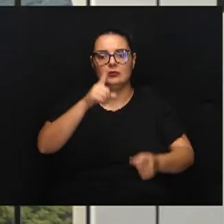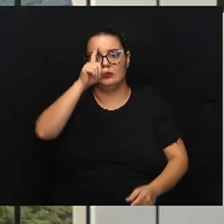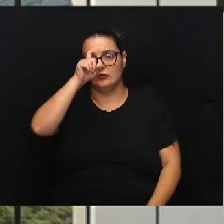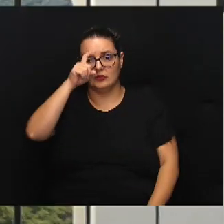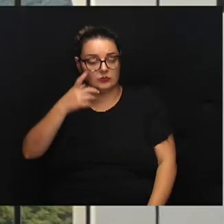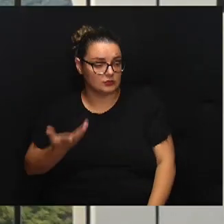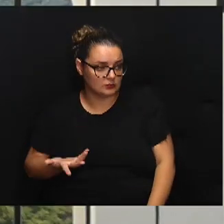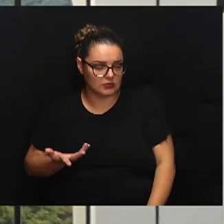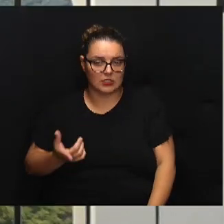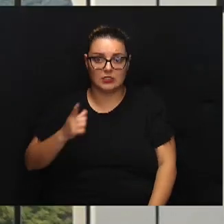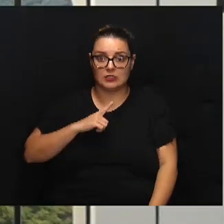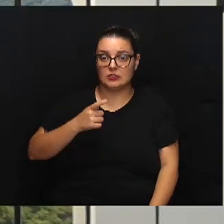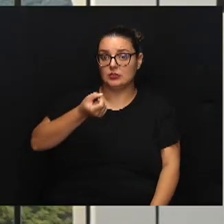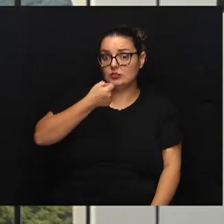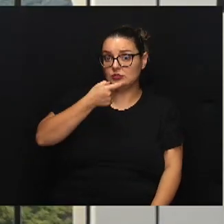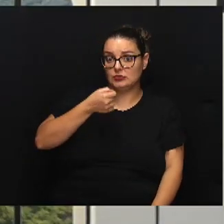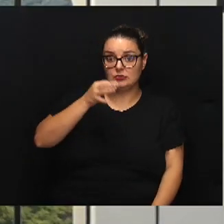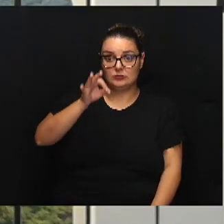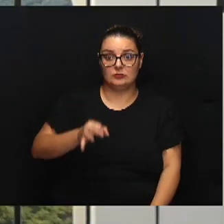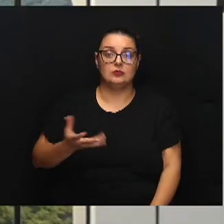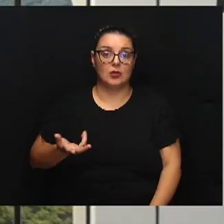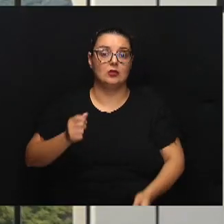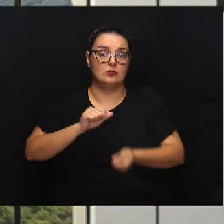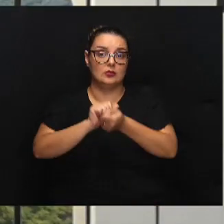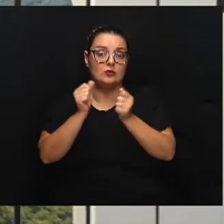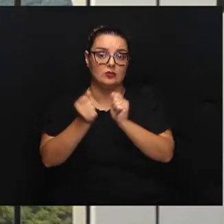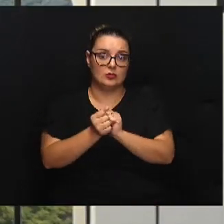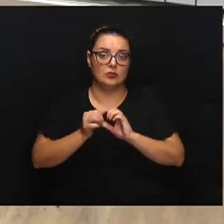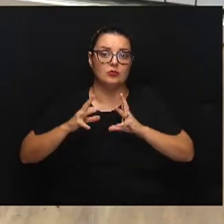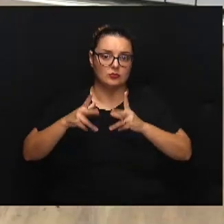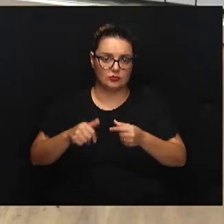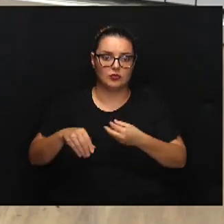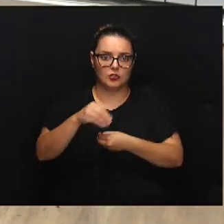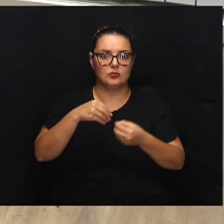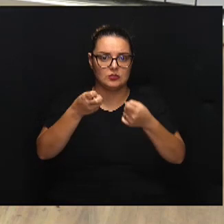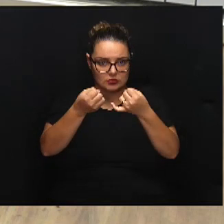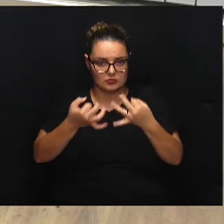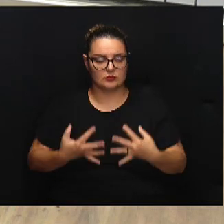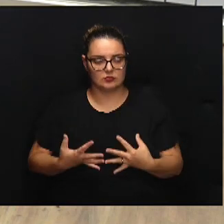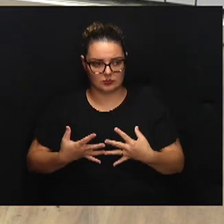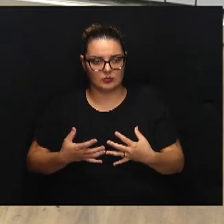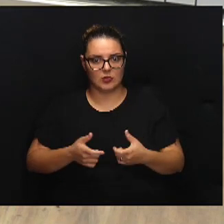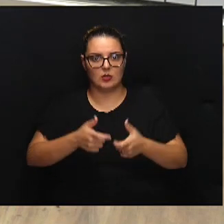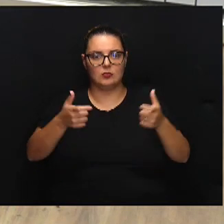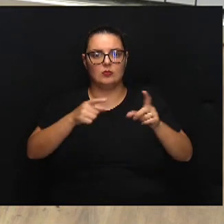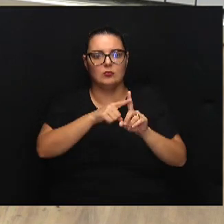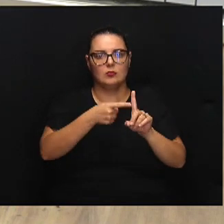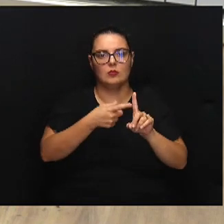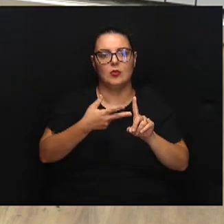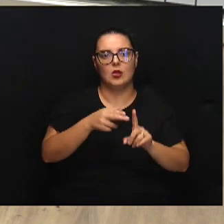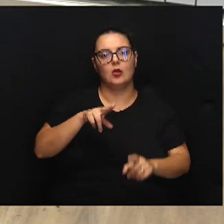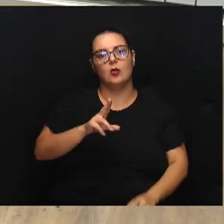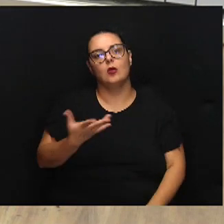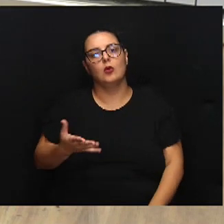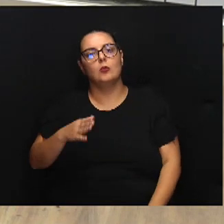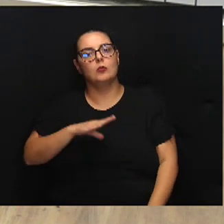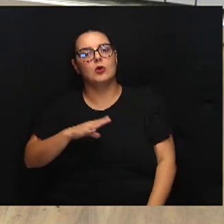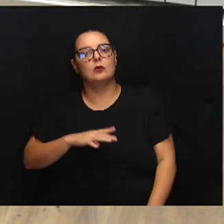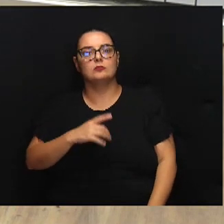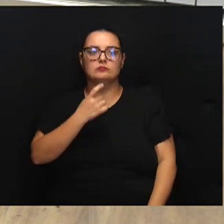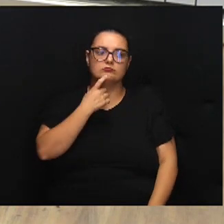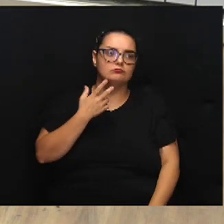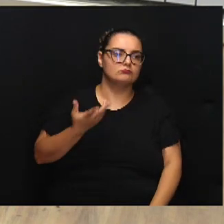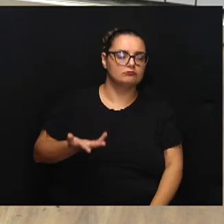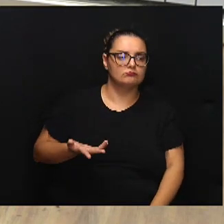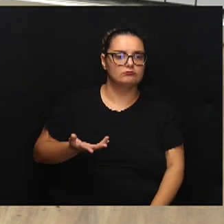hospitais, ter os medicamentos adequados, tudo isso explica uma alta da cesárea, ou uma cidade como